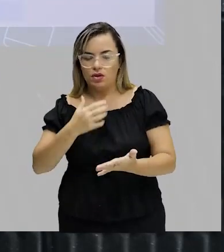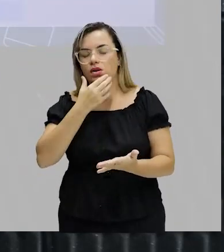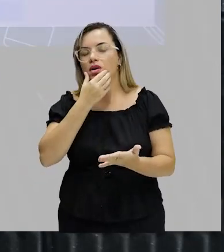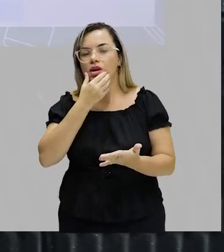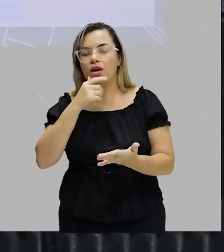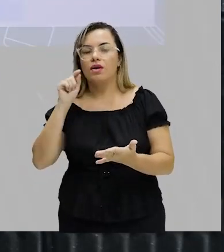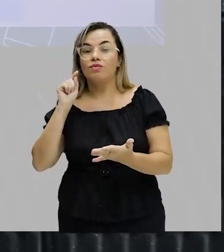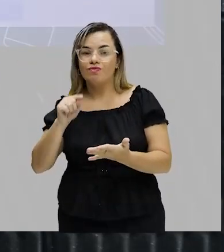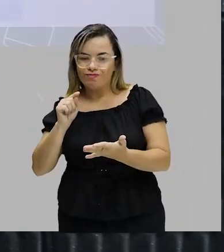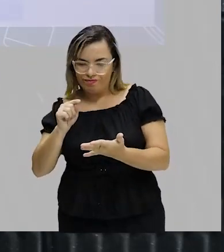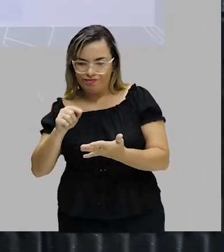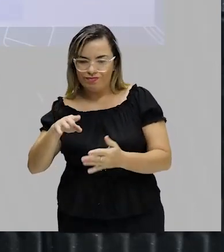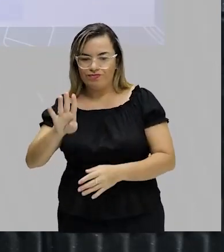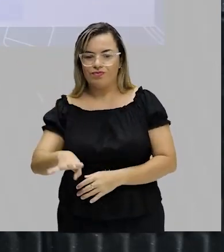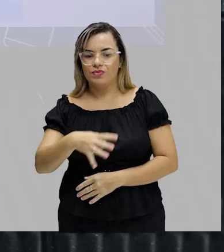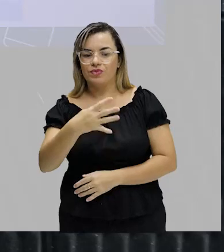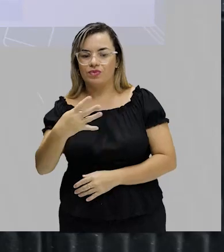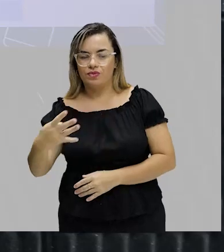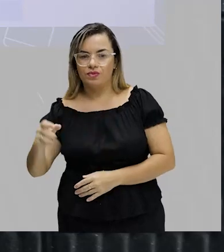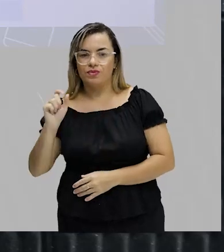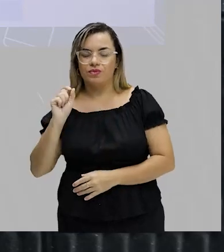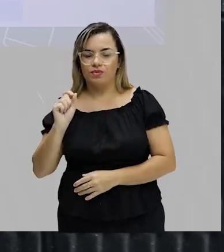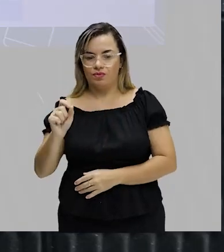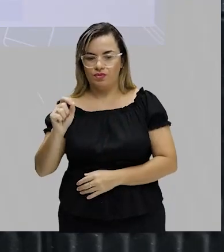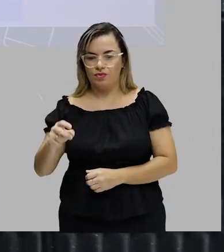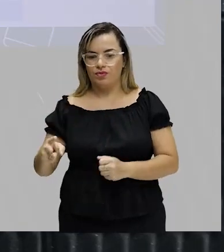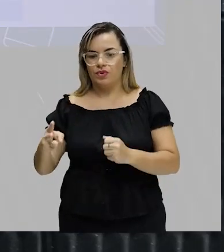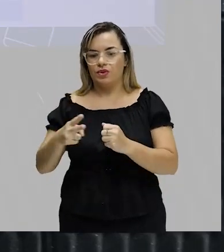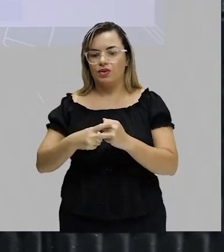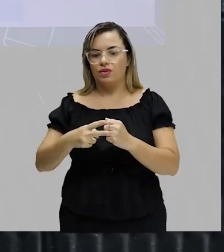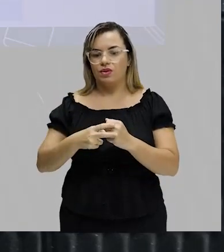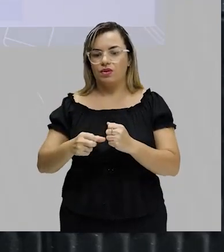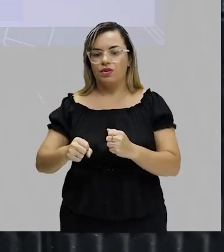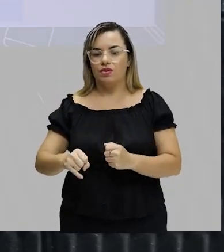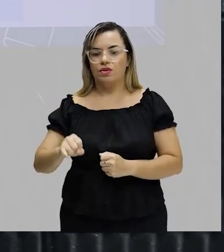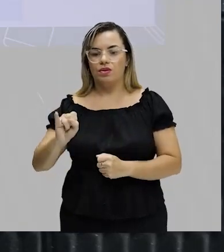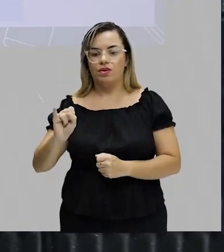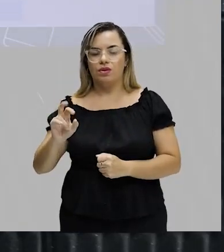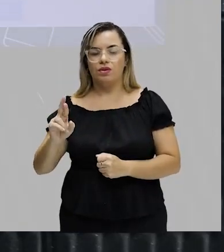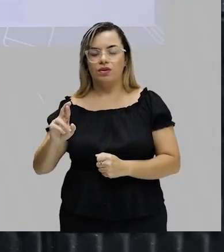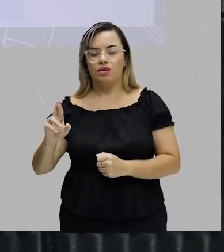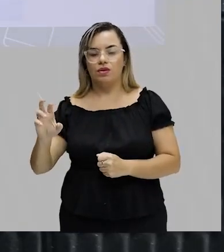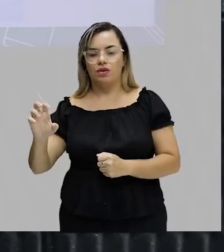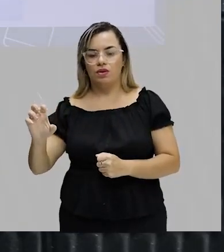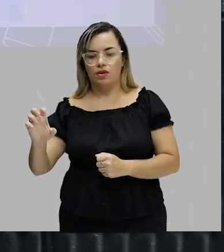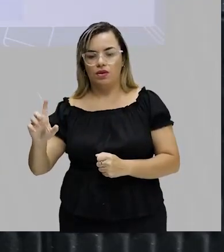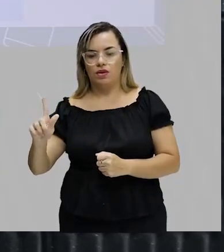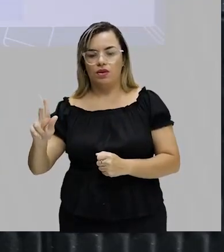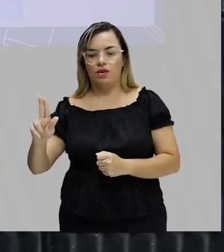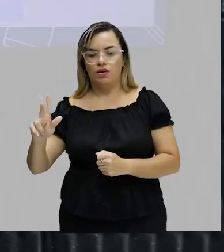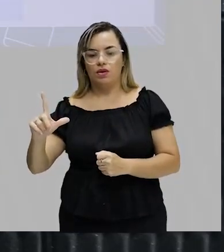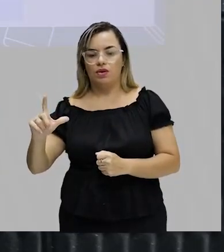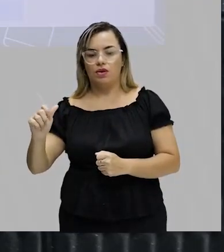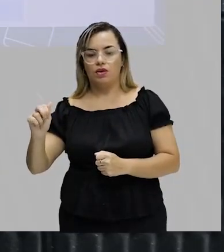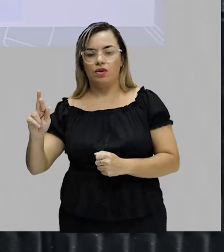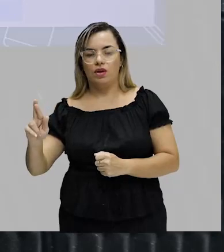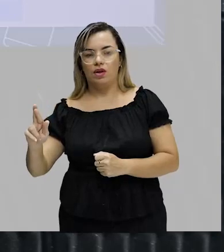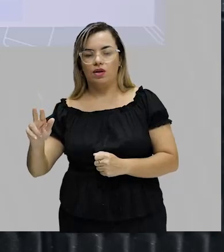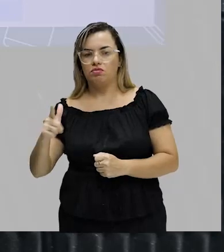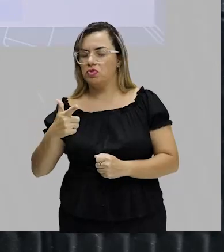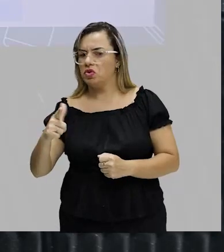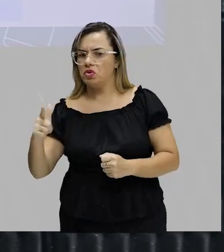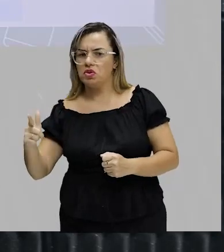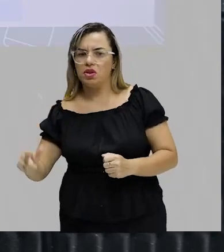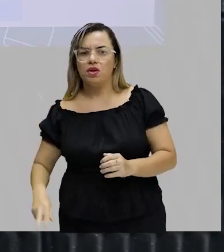dos verbos irregulares, é justamente porque o verbo irregular não tem uma regra própria. Então, você tem que consultar para ver como é que